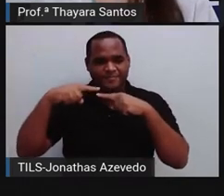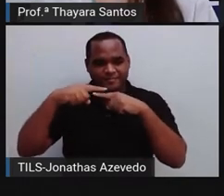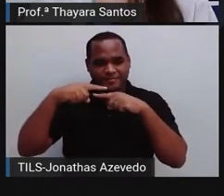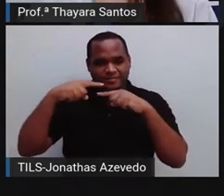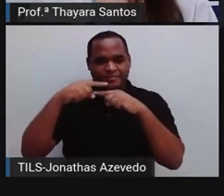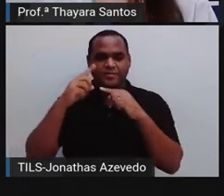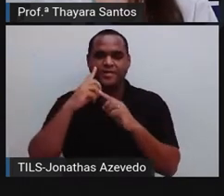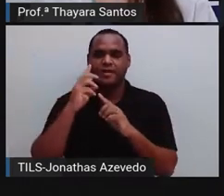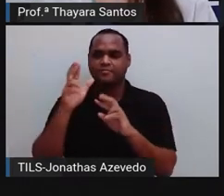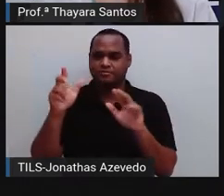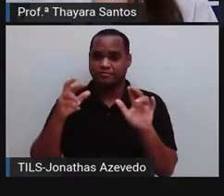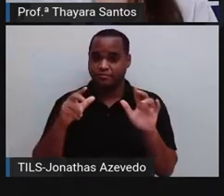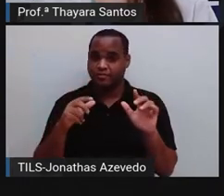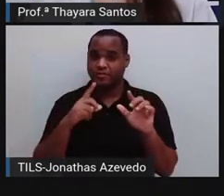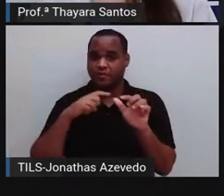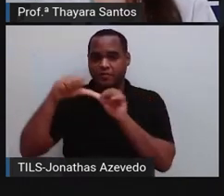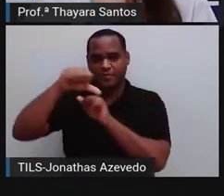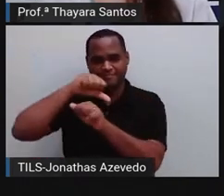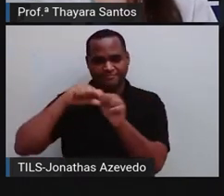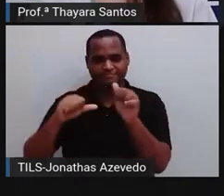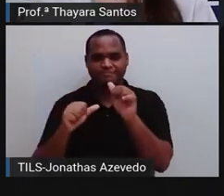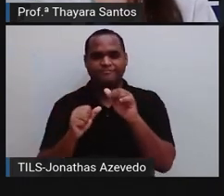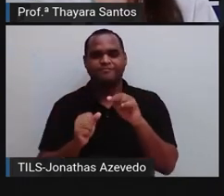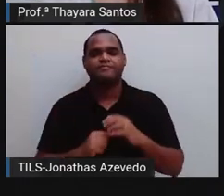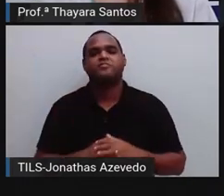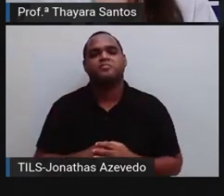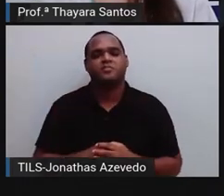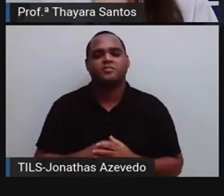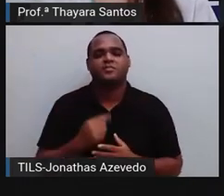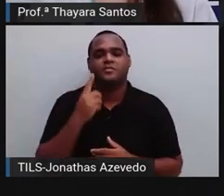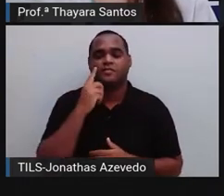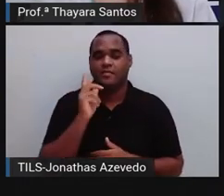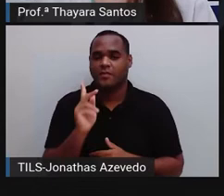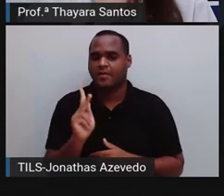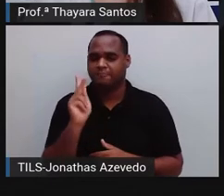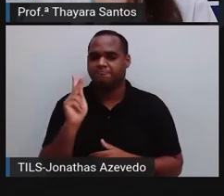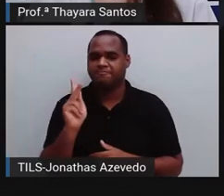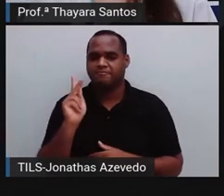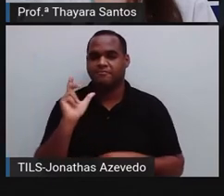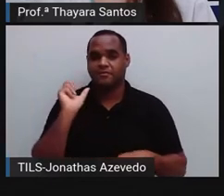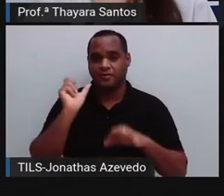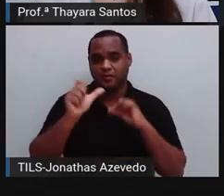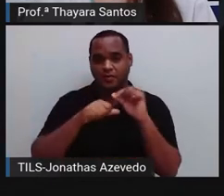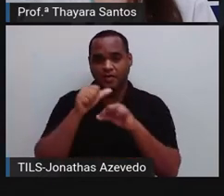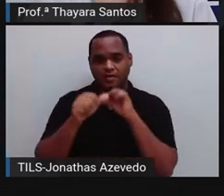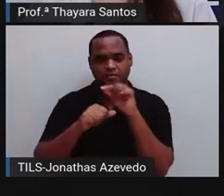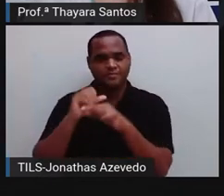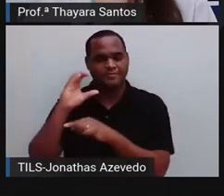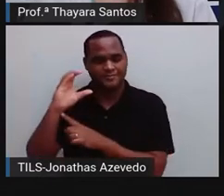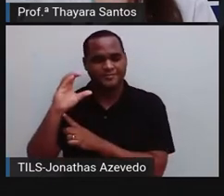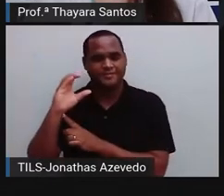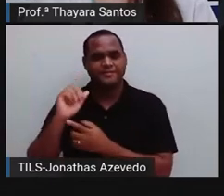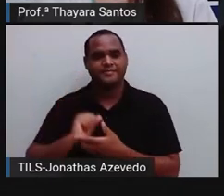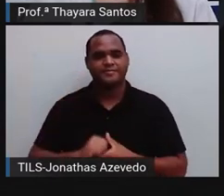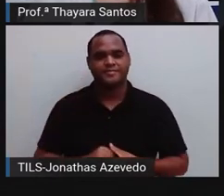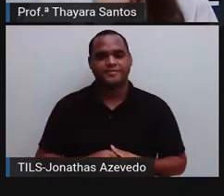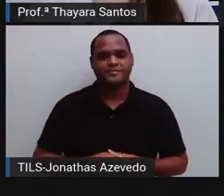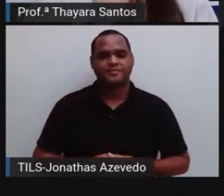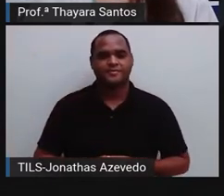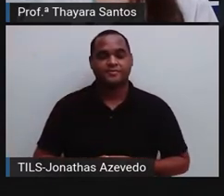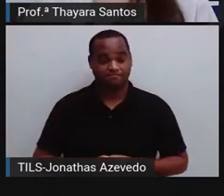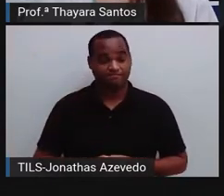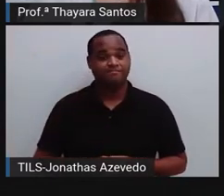escala. Eu quero pegar Kelvin, então, e transformar ele em Celsius. Deixa eu trocar